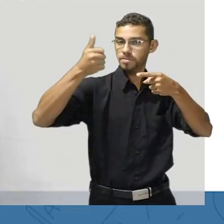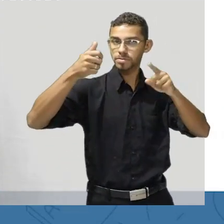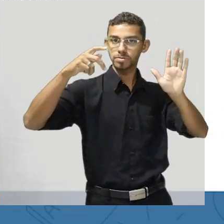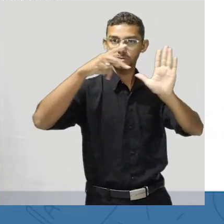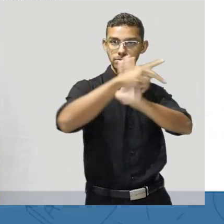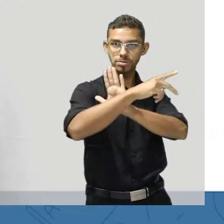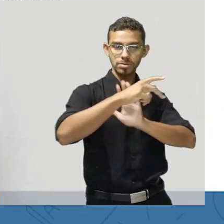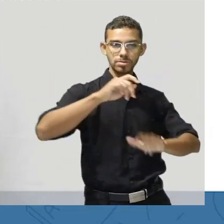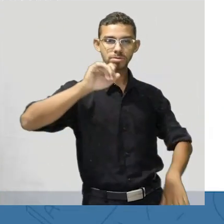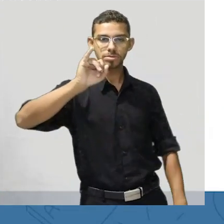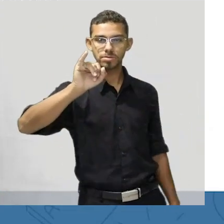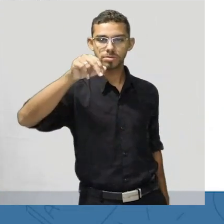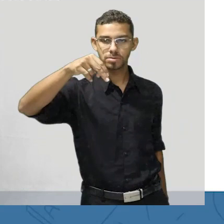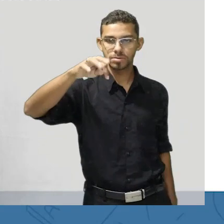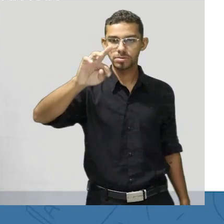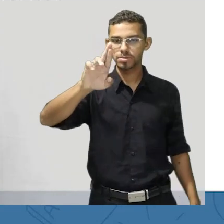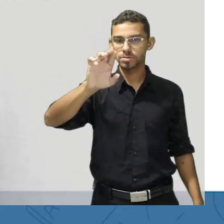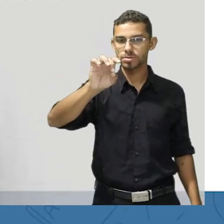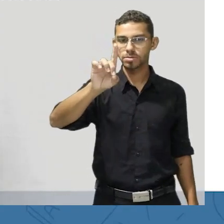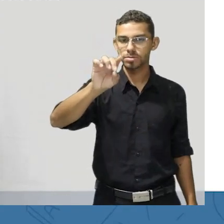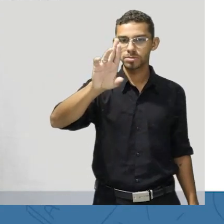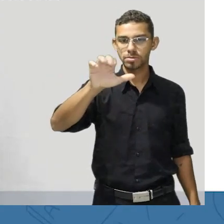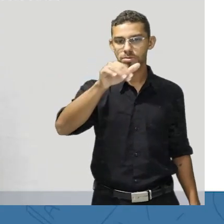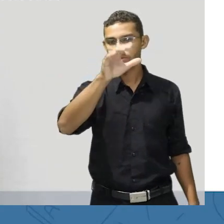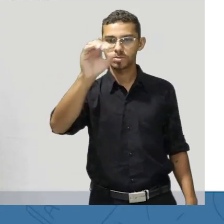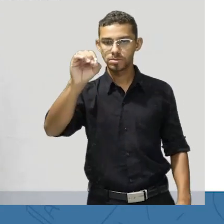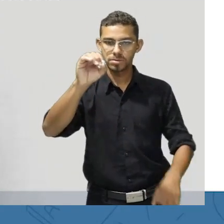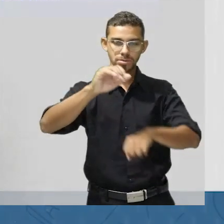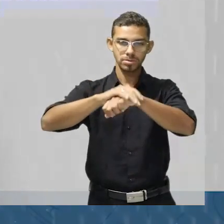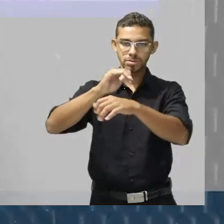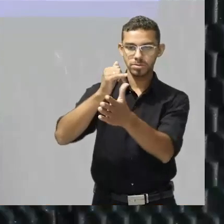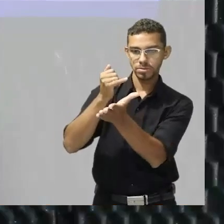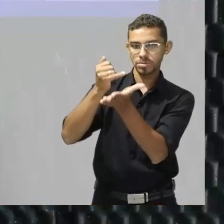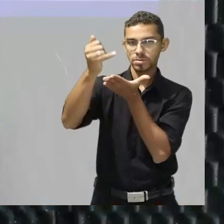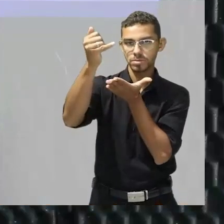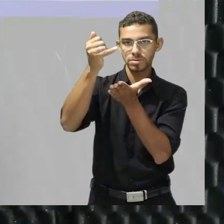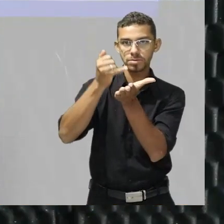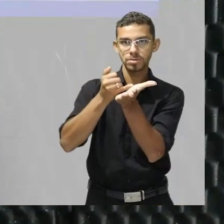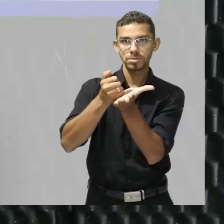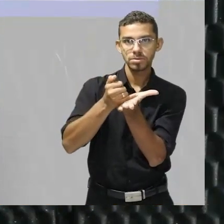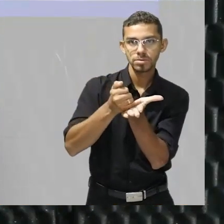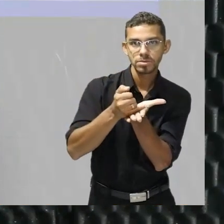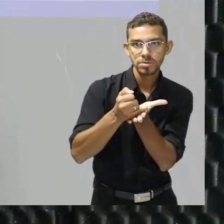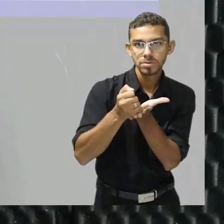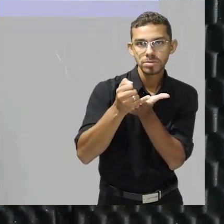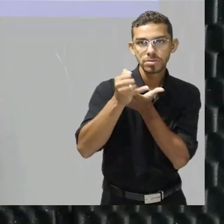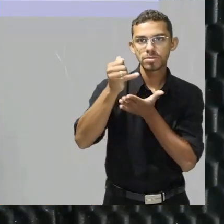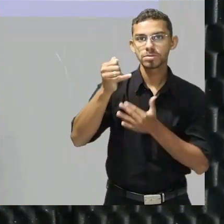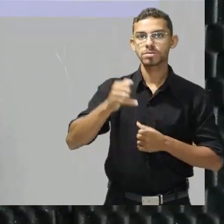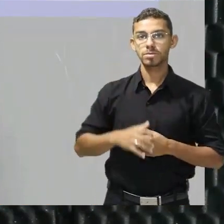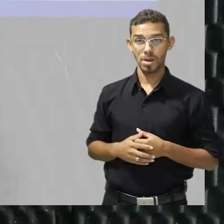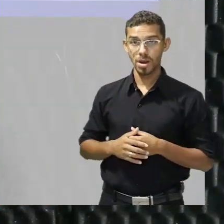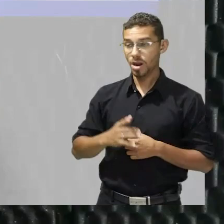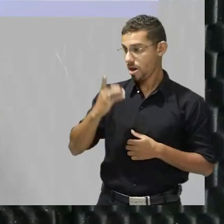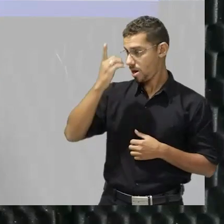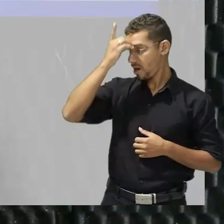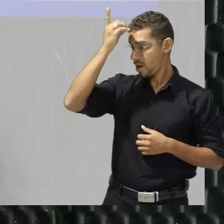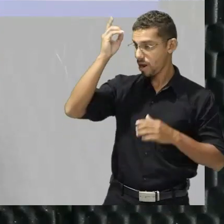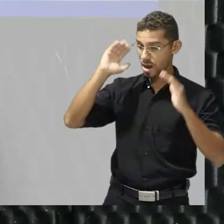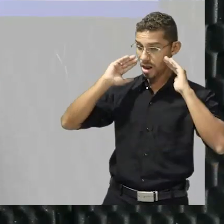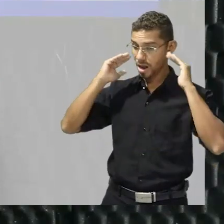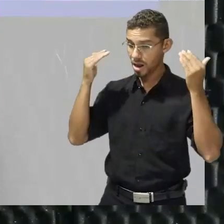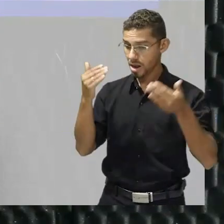parágrafo logo você vai definir a sua tese que é o seu ponto de vista né a tese a ideia Central que você